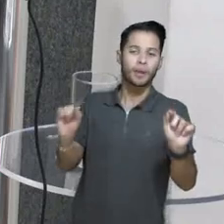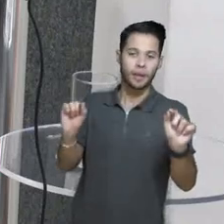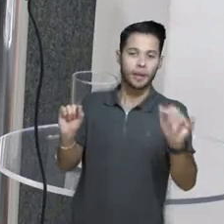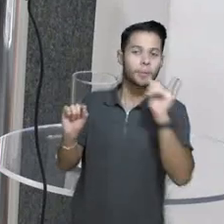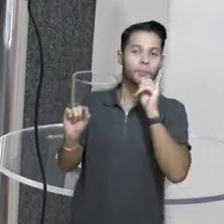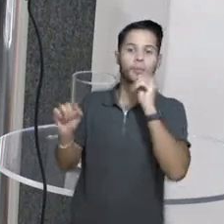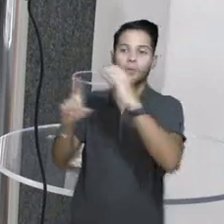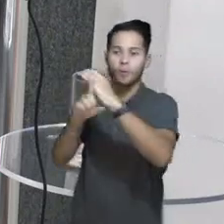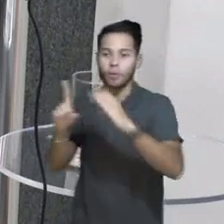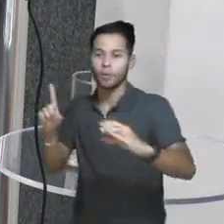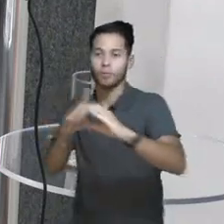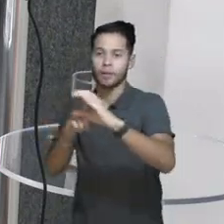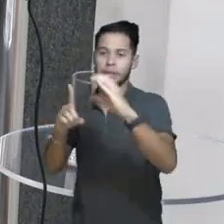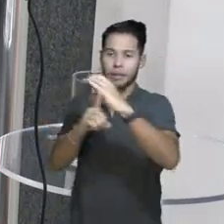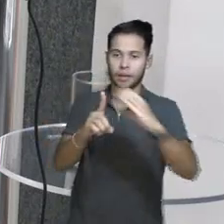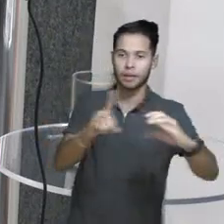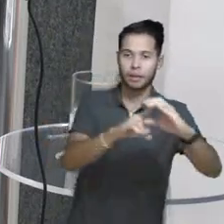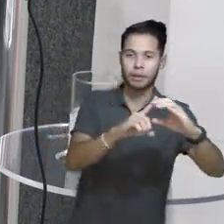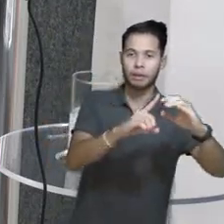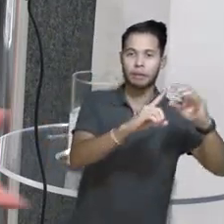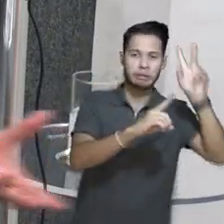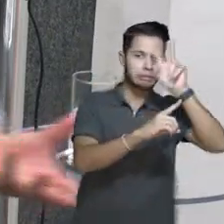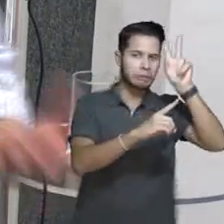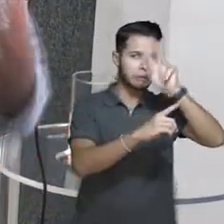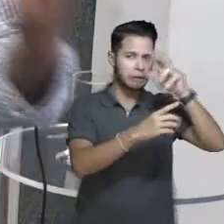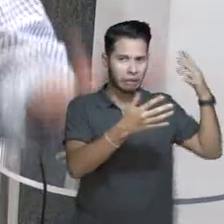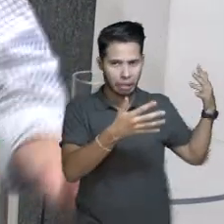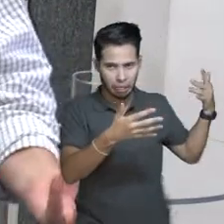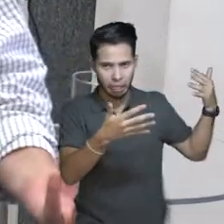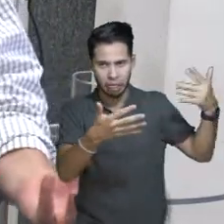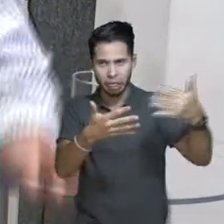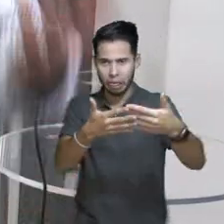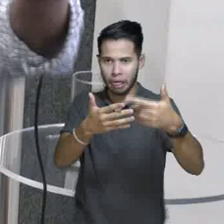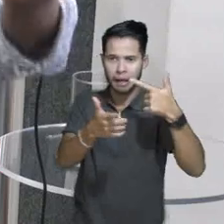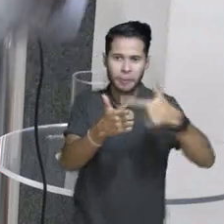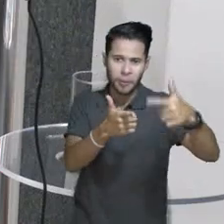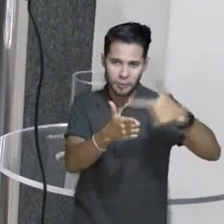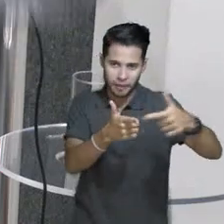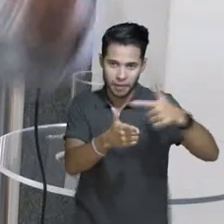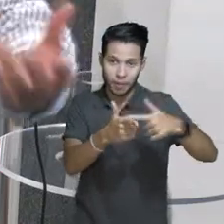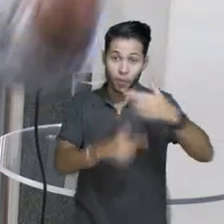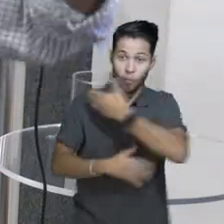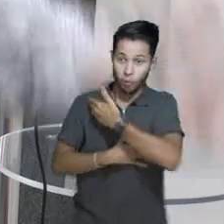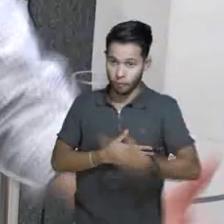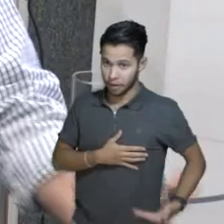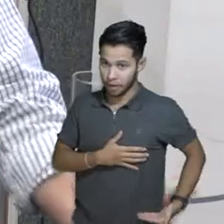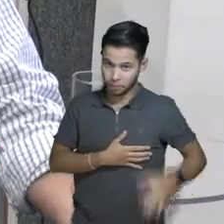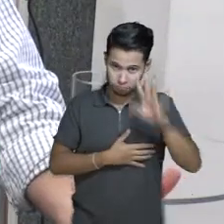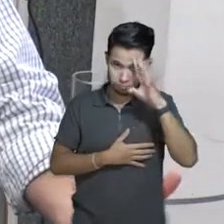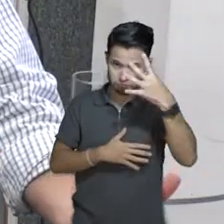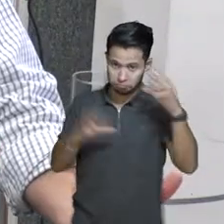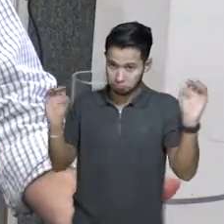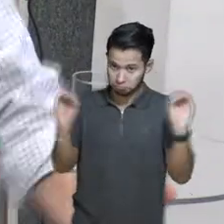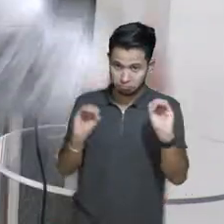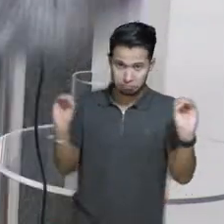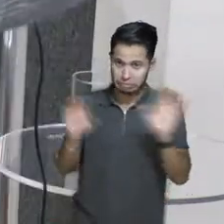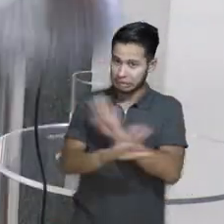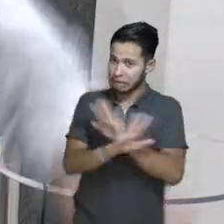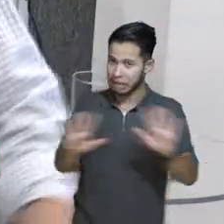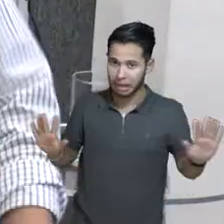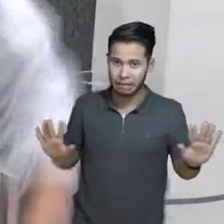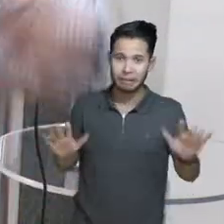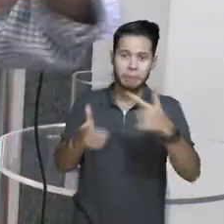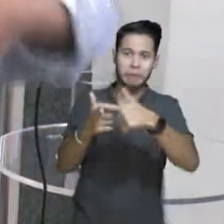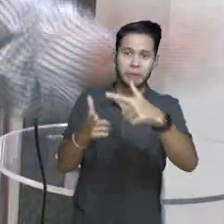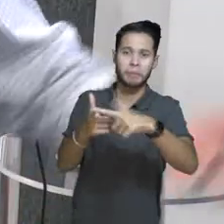comunidades com problemas históricos que o governo não resolvia o governo Central o estado o país não resolviam aqueles problemas baixando